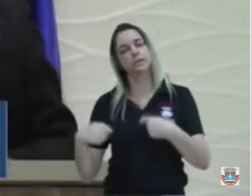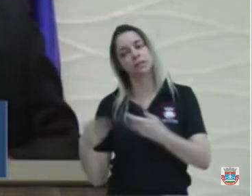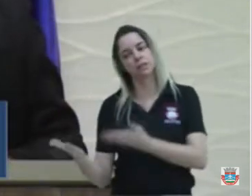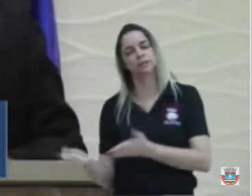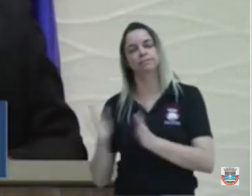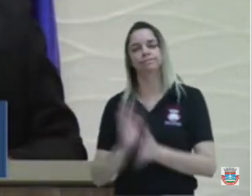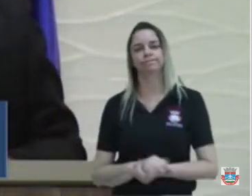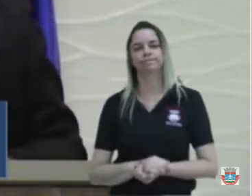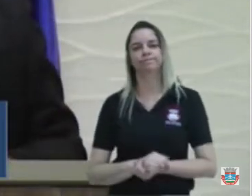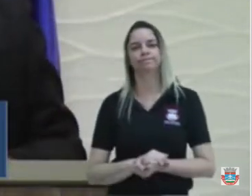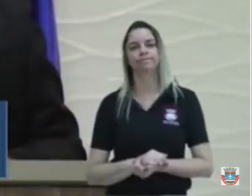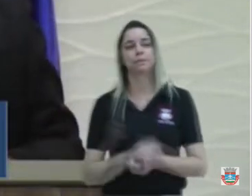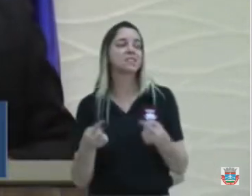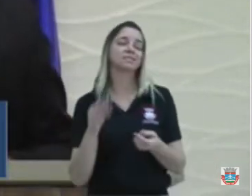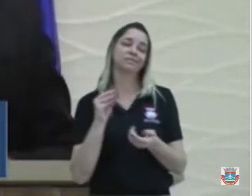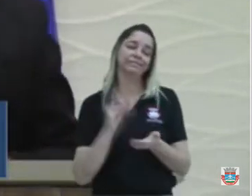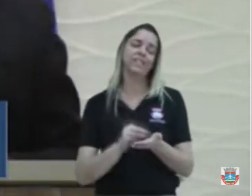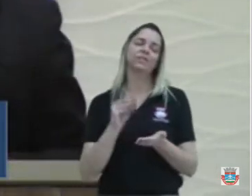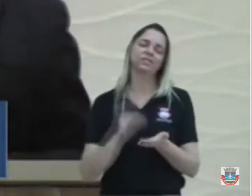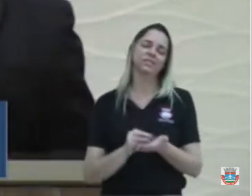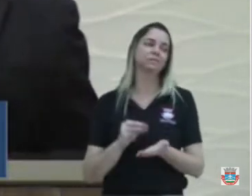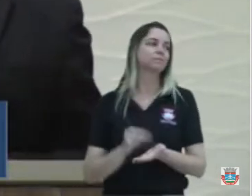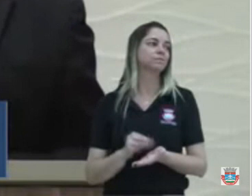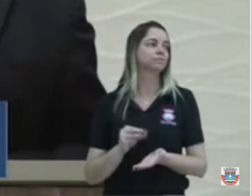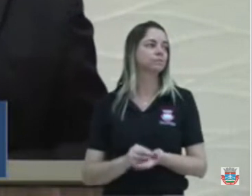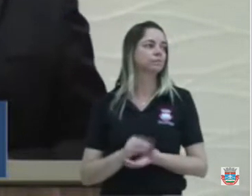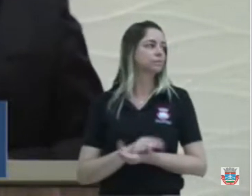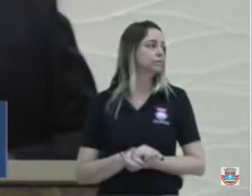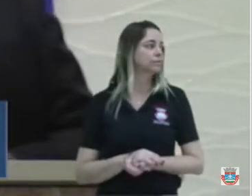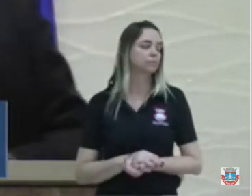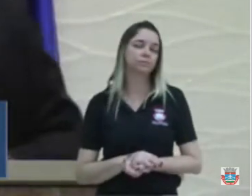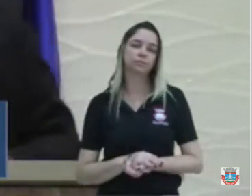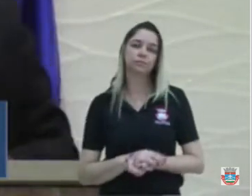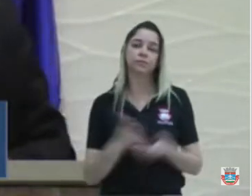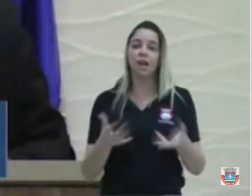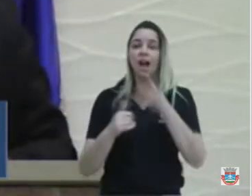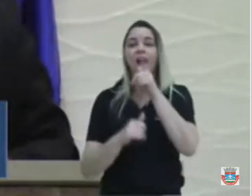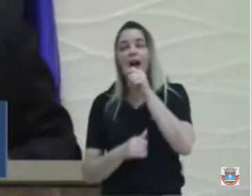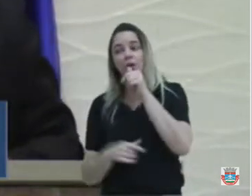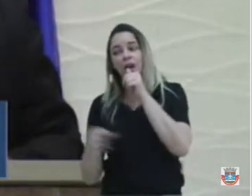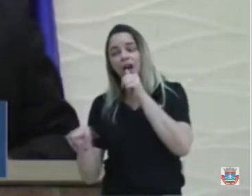E tem todo o direito de estar cobrando. Quanto à água do Espírito Santo,